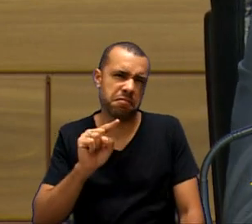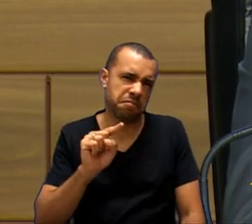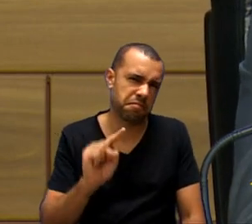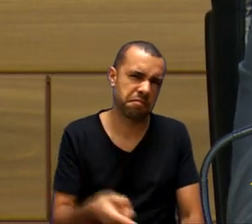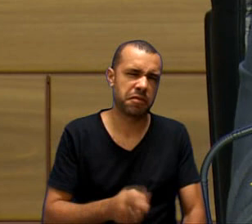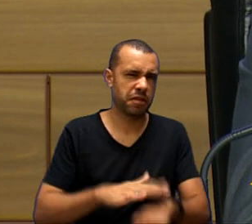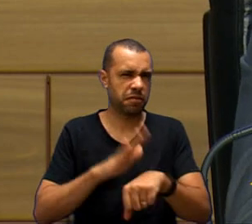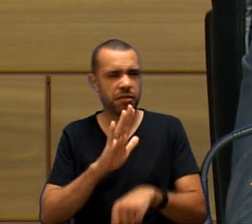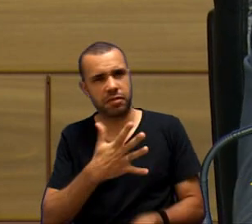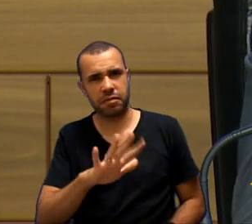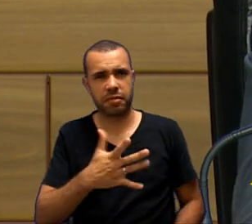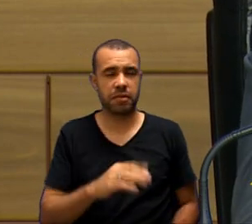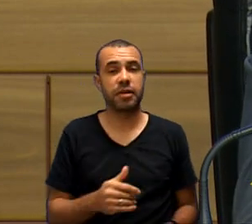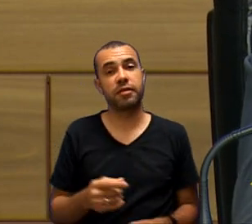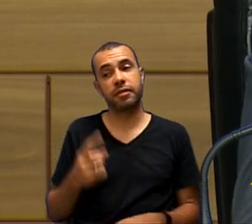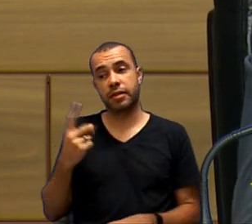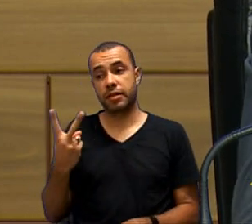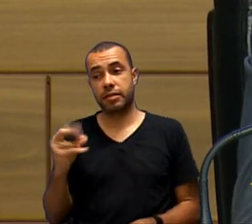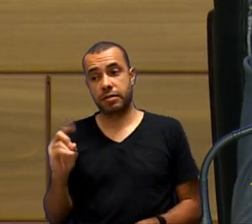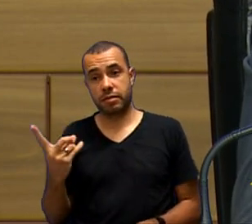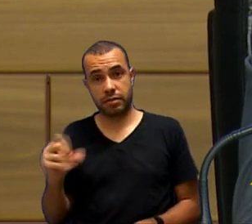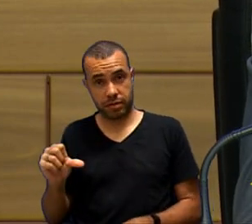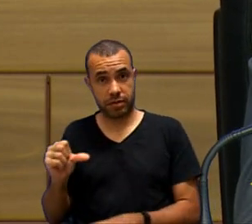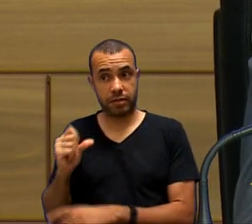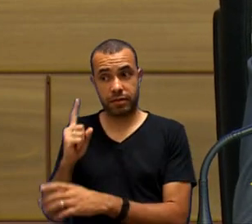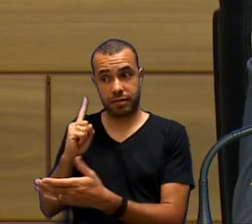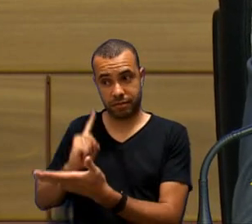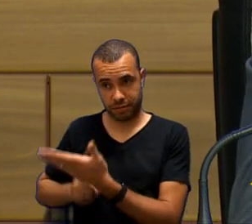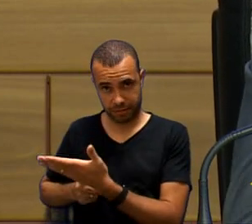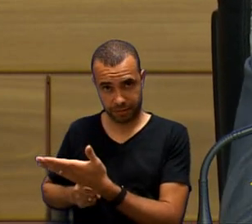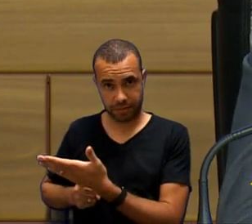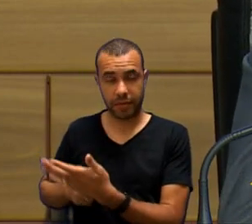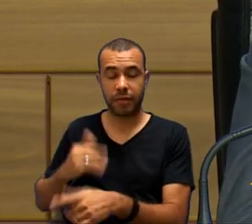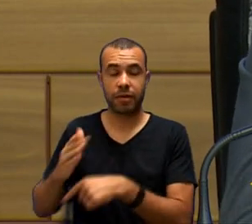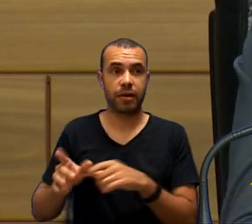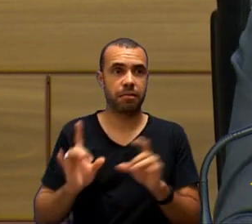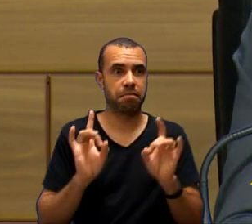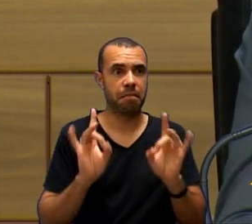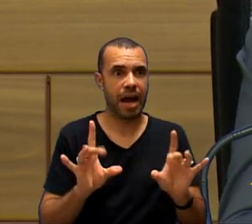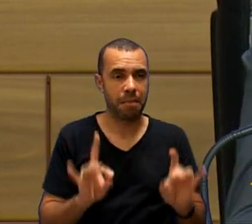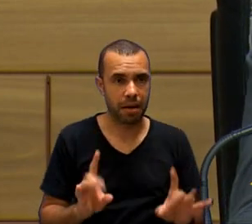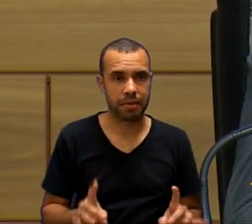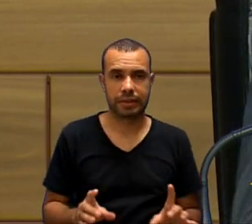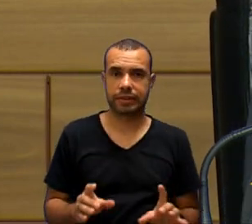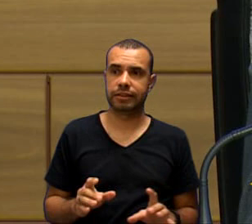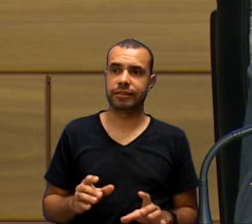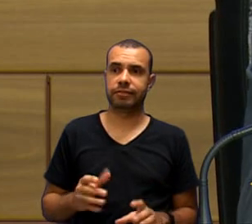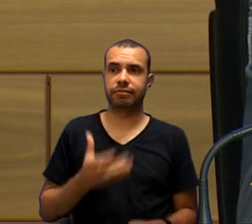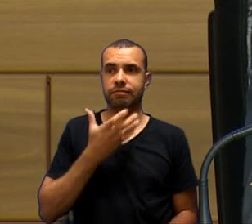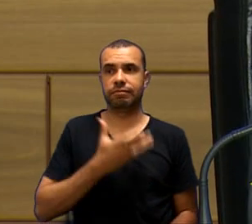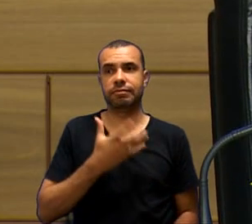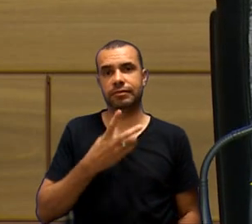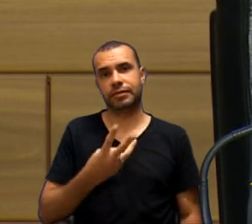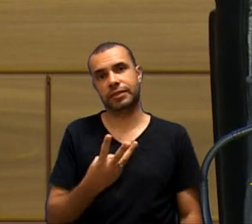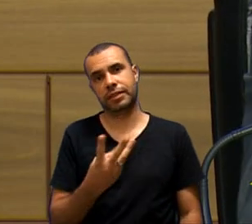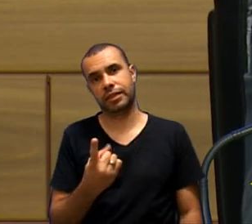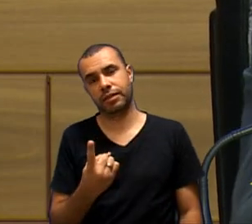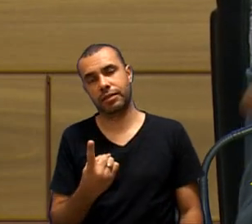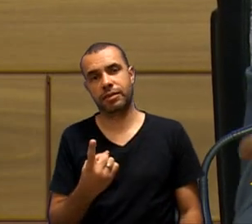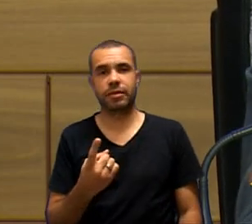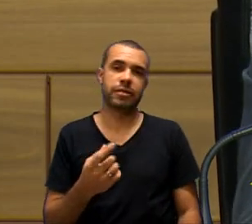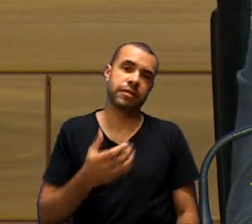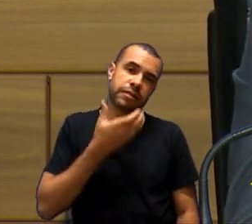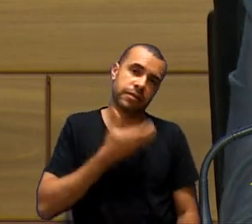gente tem projetado para acontecer até 31 de dezembro. Né? Isso o déficit